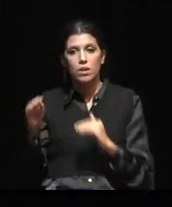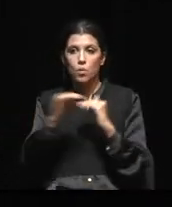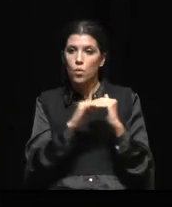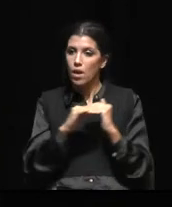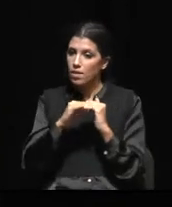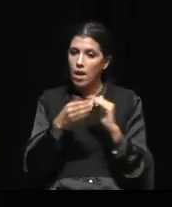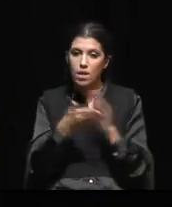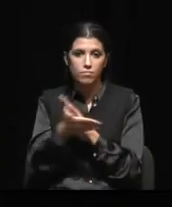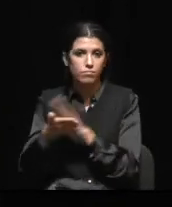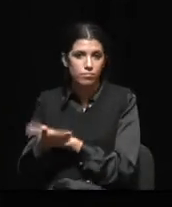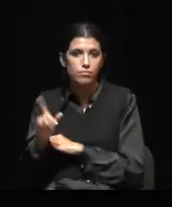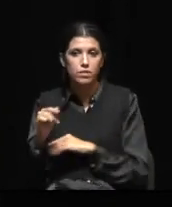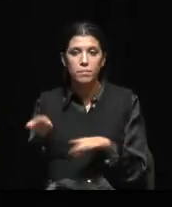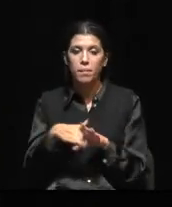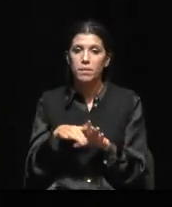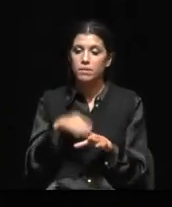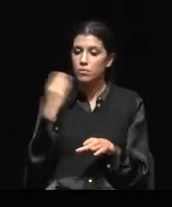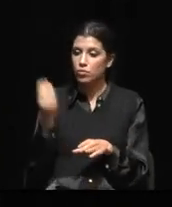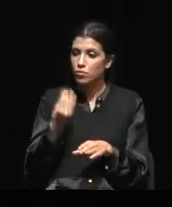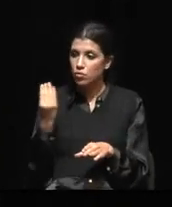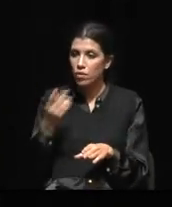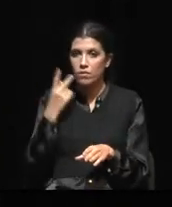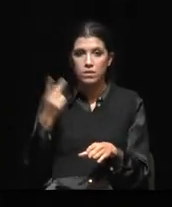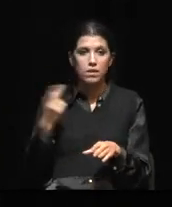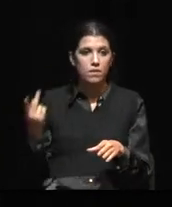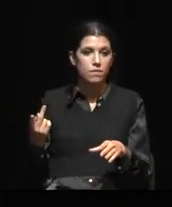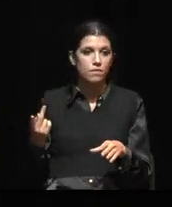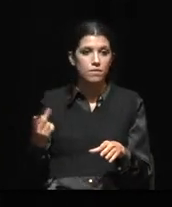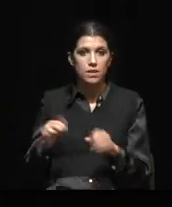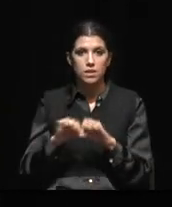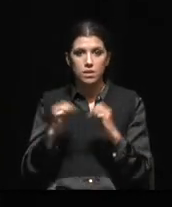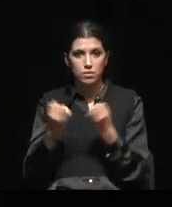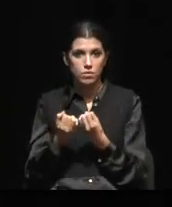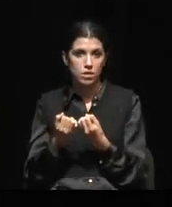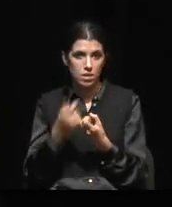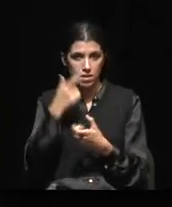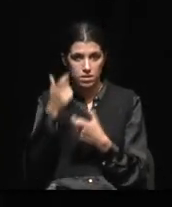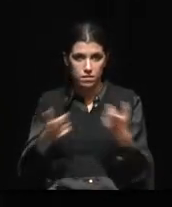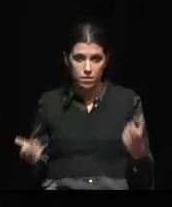oportunidades e a participação dos tantos na vida escolar e na sociedade